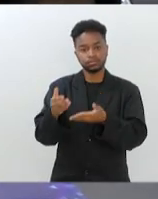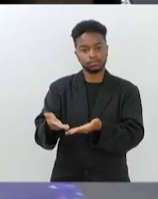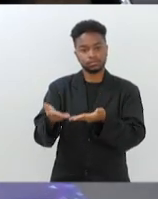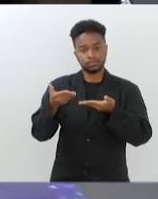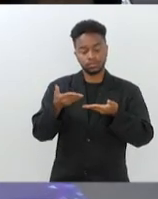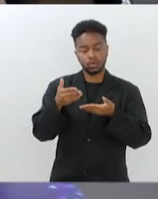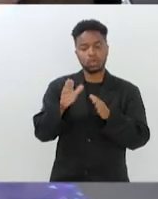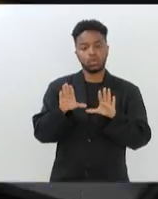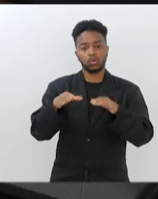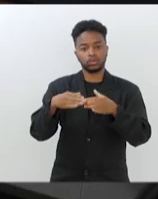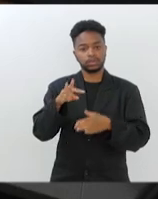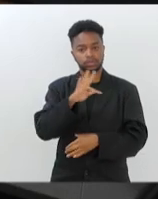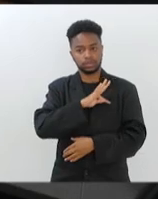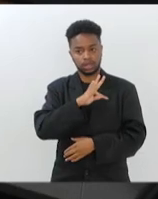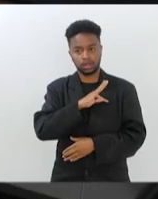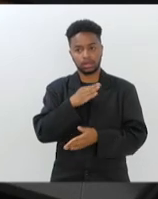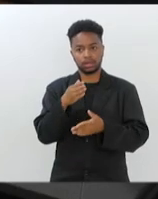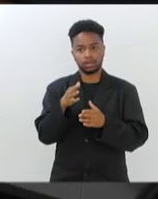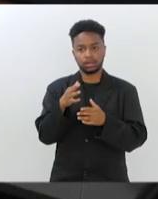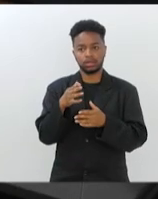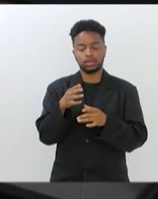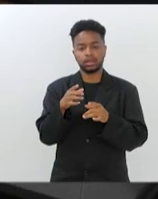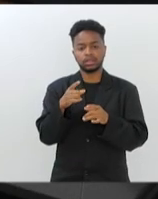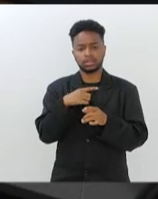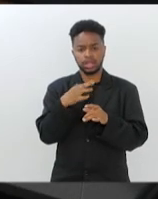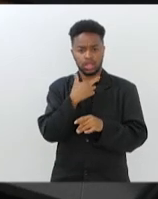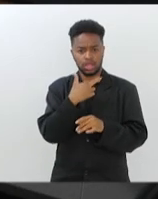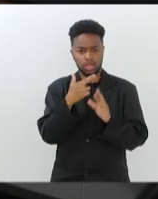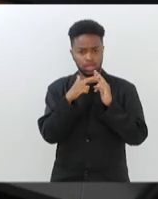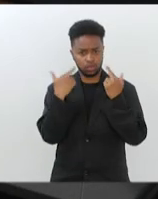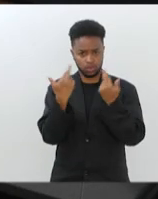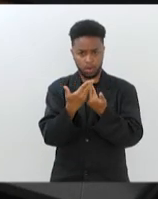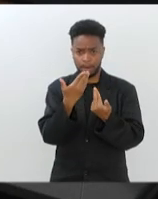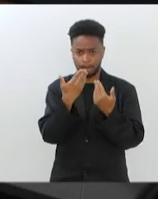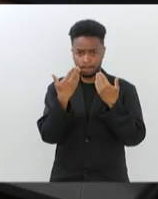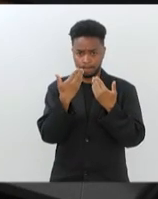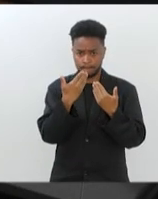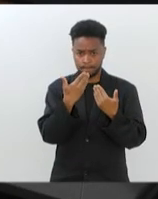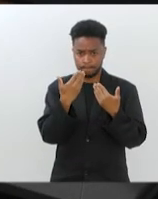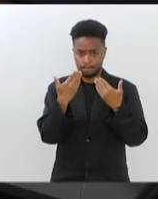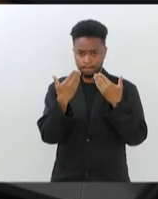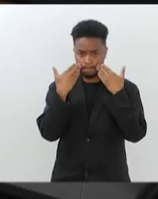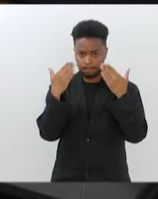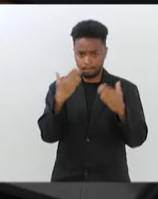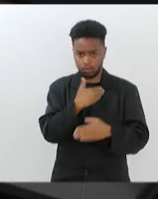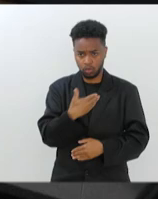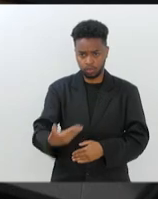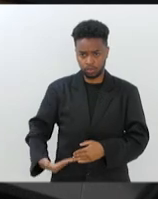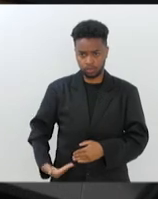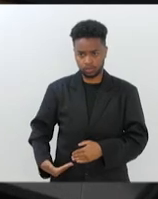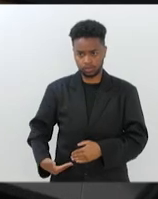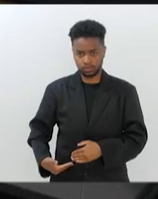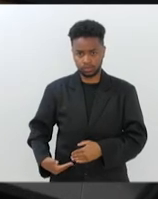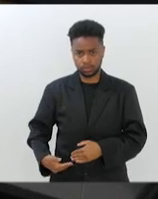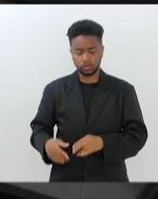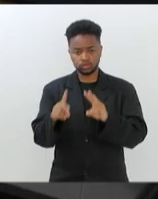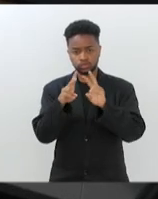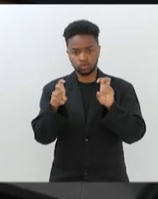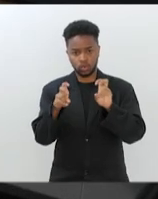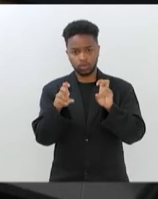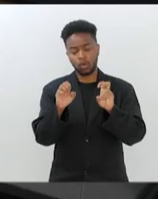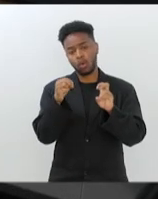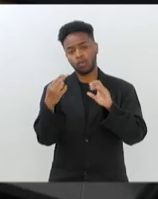atendimento nessa reunião de trabalho é uma reunião pública o senhor torna público que vai marcar uma reunião de trabalho sobre aquele tema normalmente as convocações